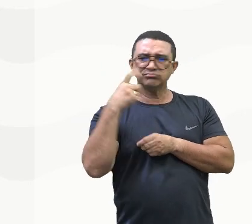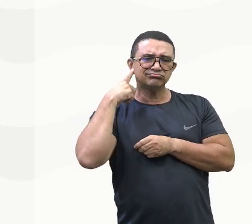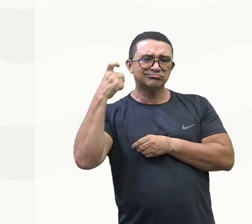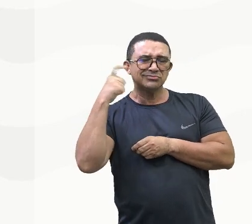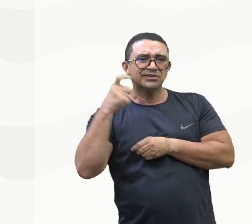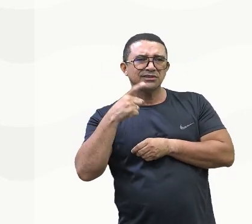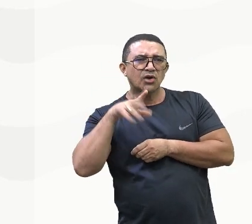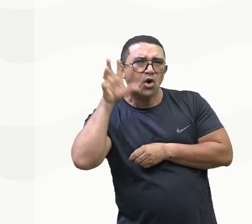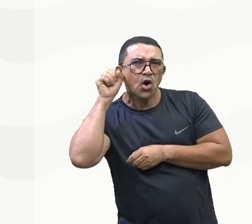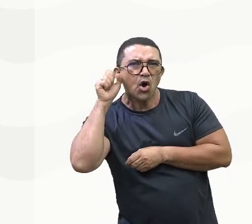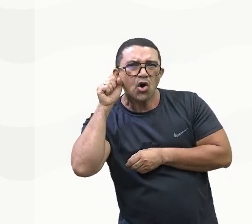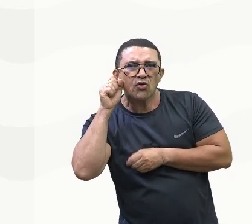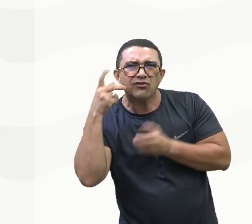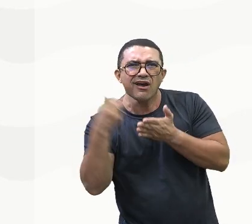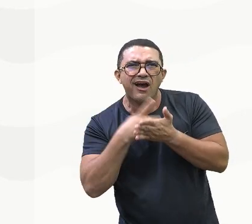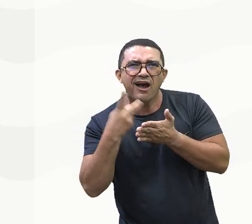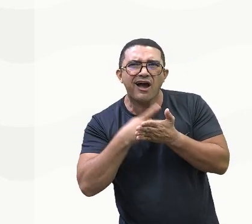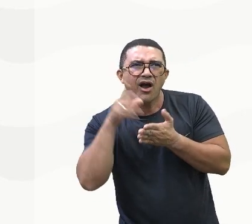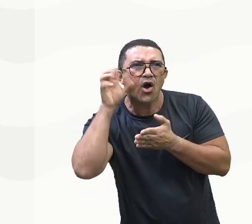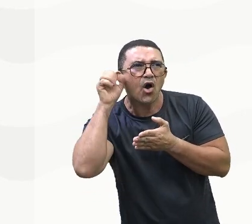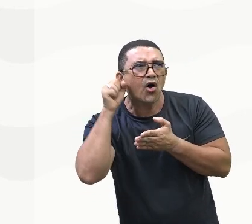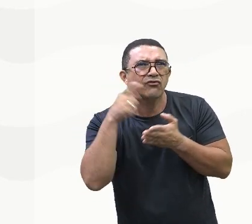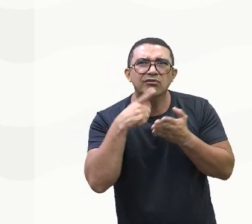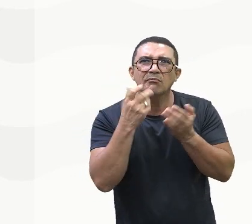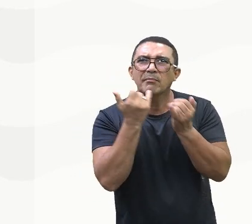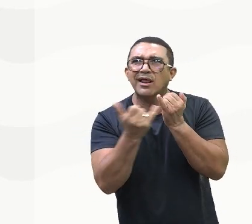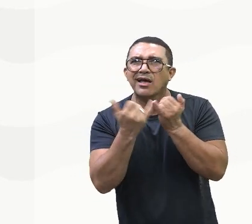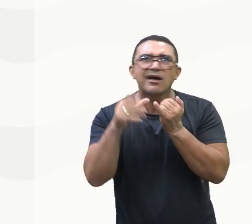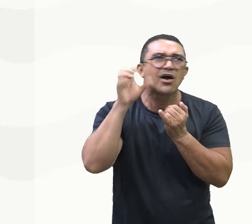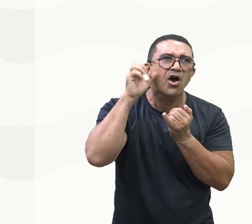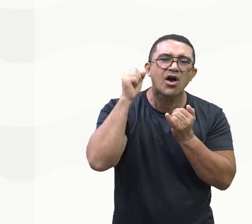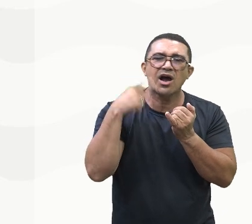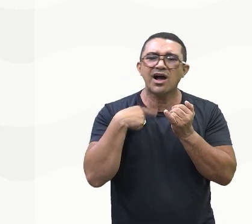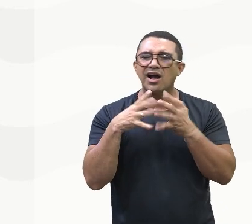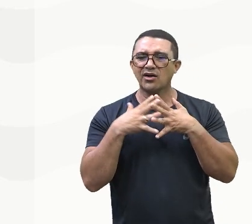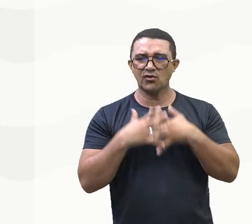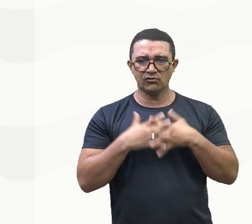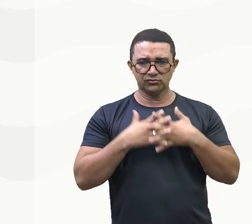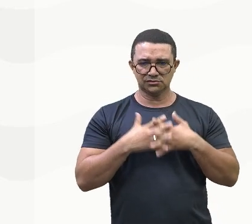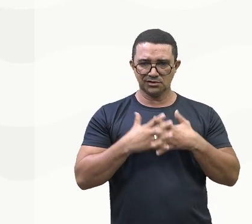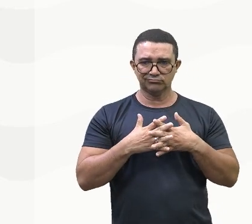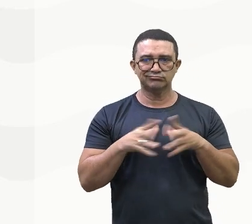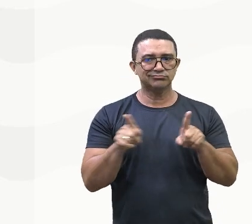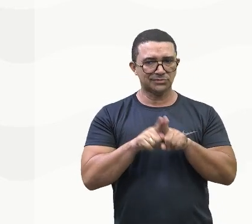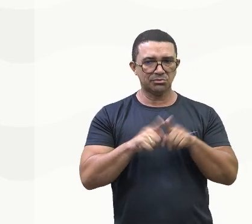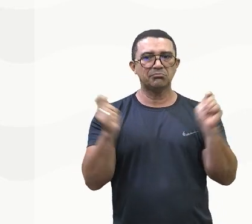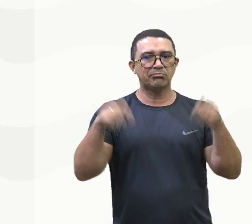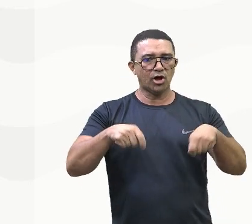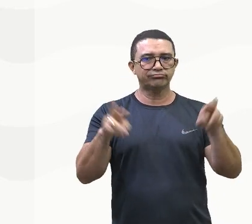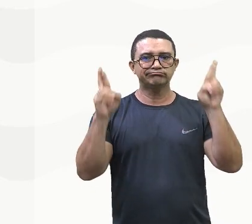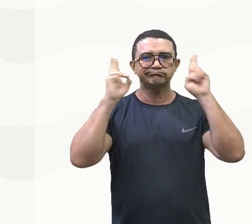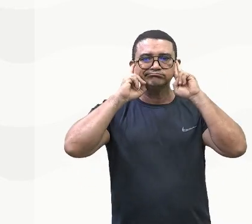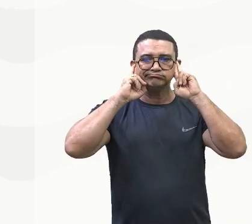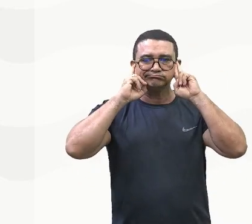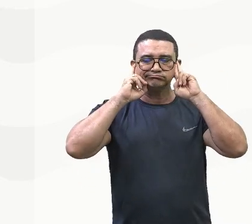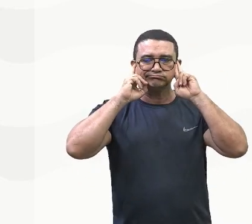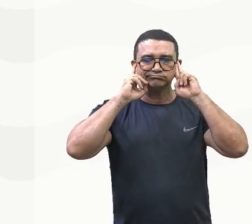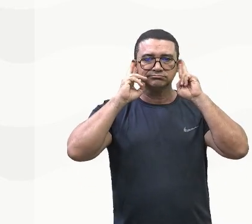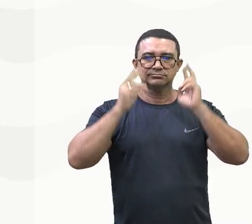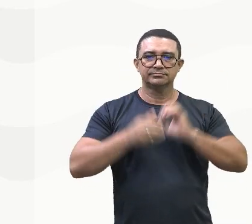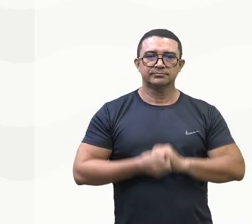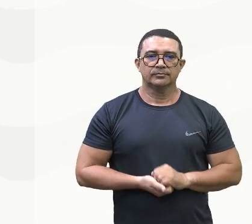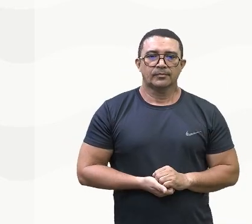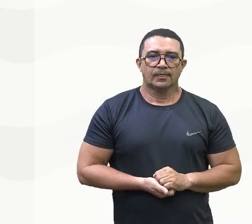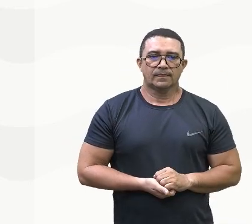distorções sonoras. Você pensa que é uma coisa e a outra. E até a perda da audição. Lembra da